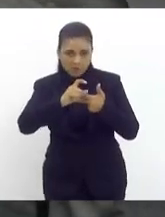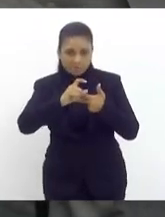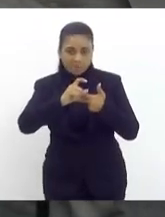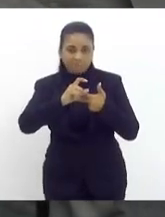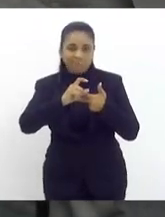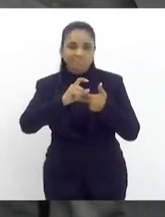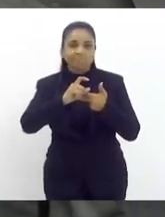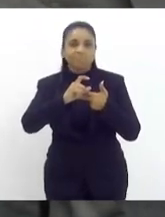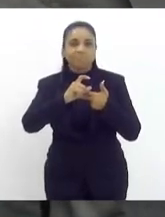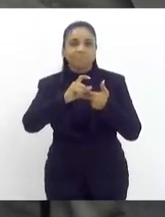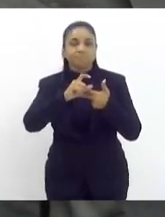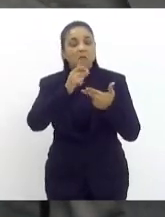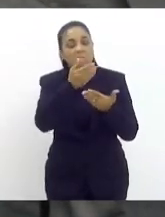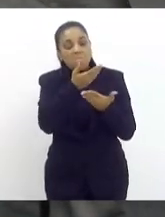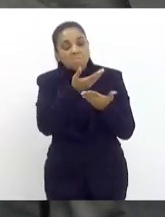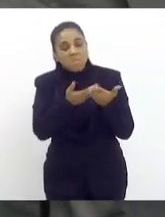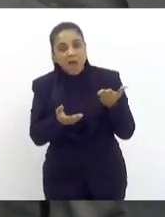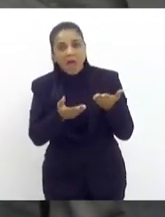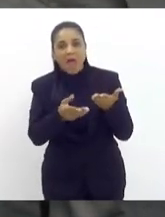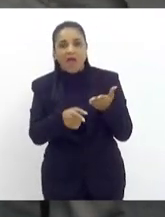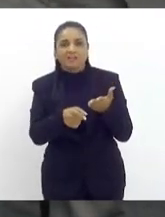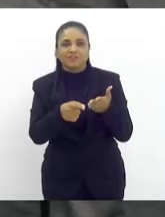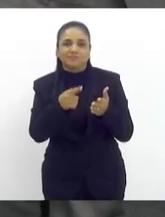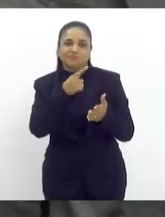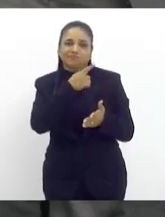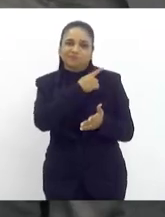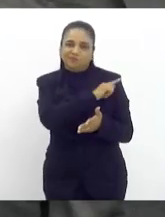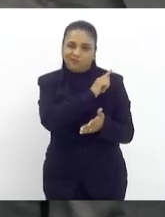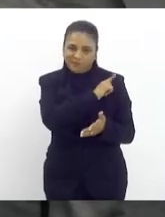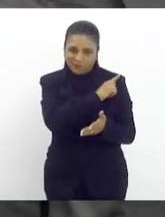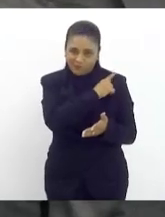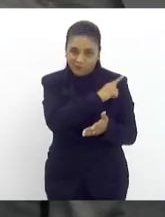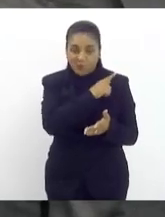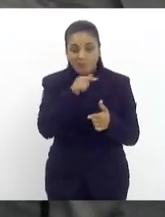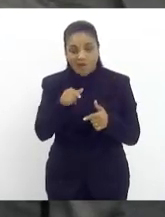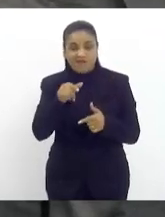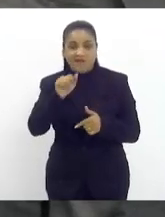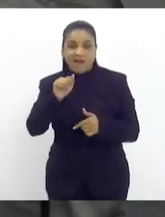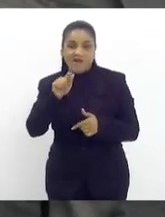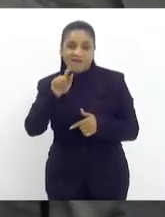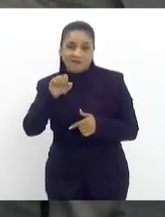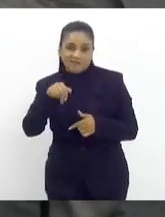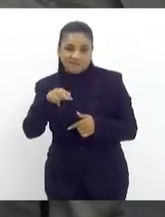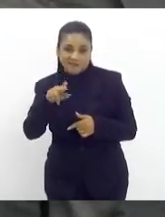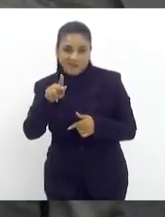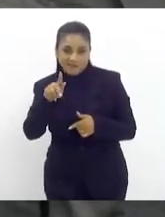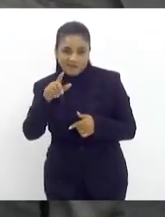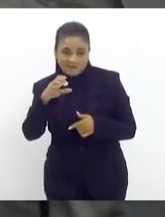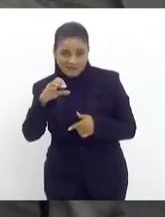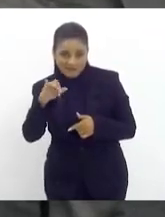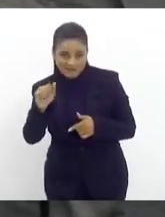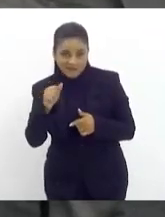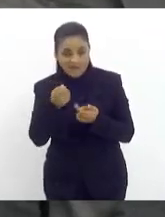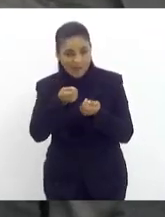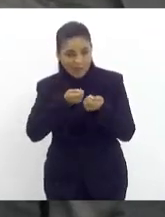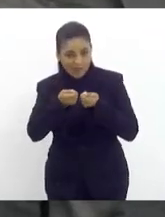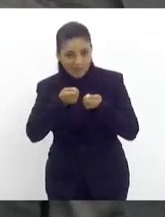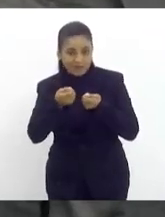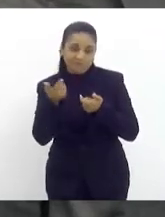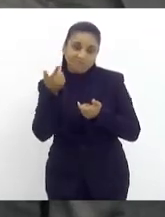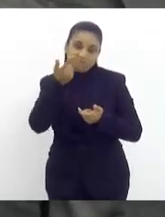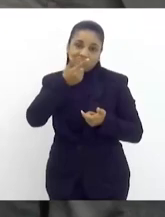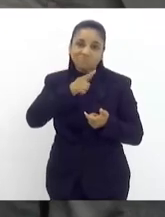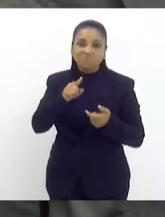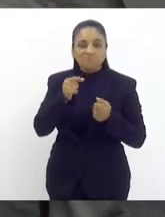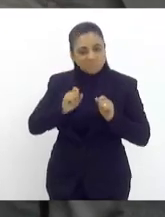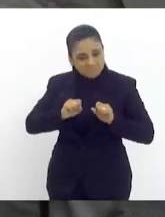essência, perde um grande gestor, mas a agência reguladora vai ganhar um grande guerreiro